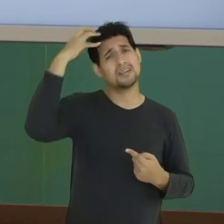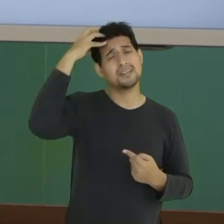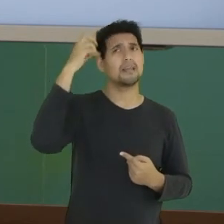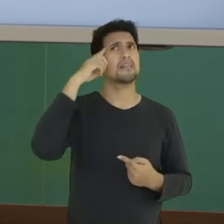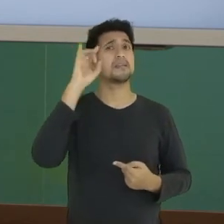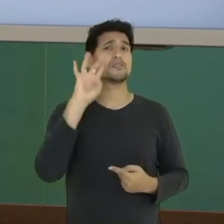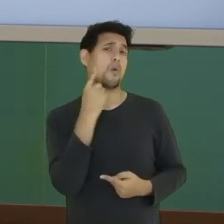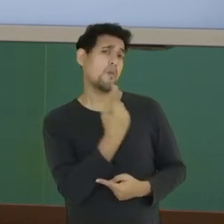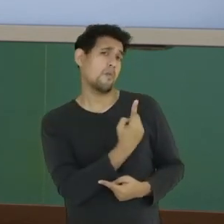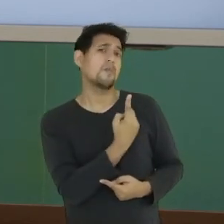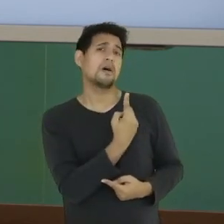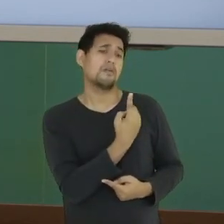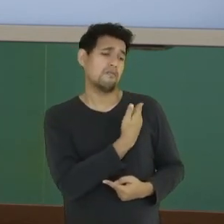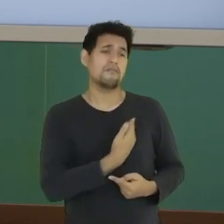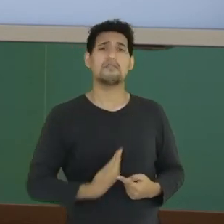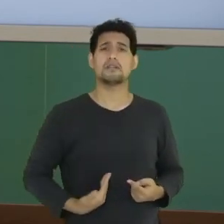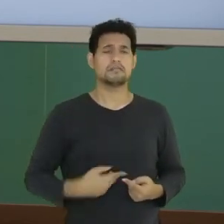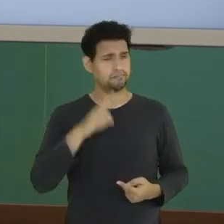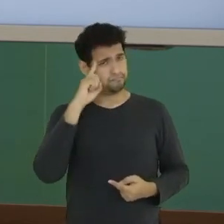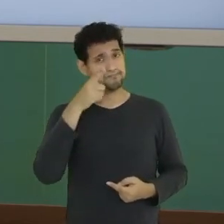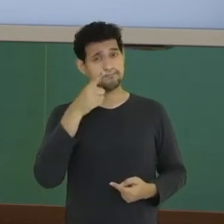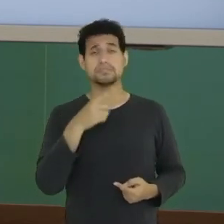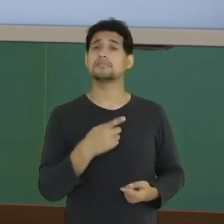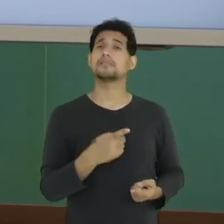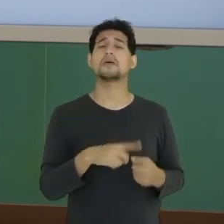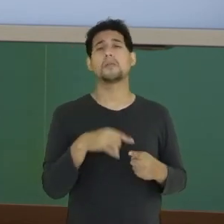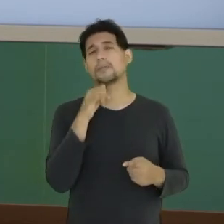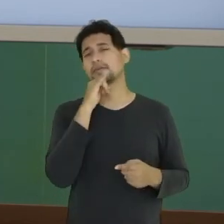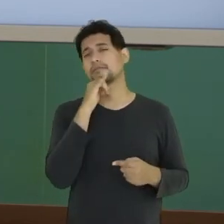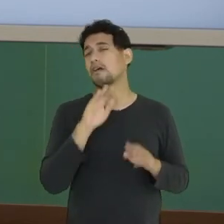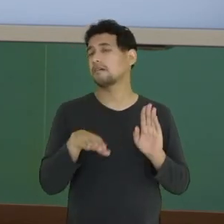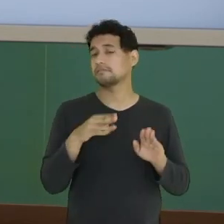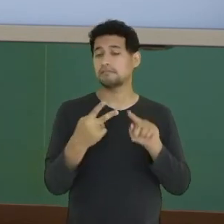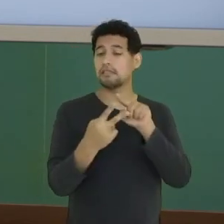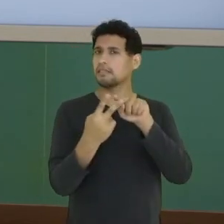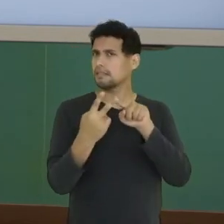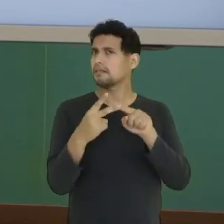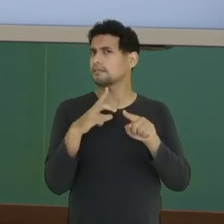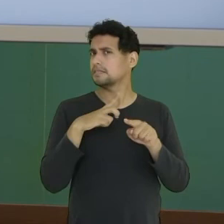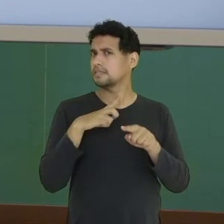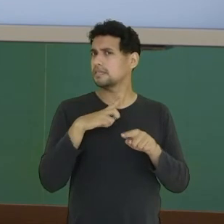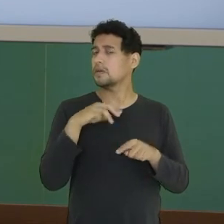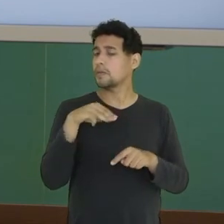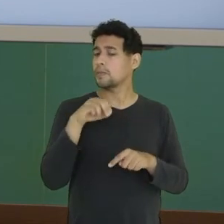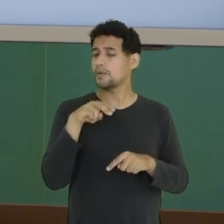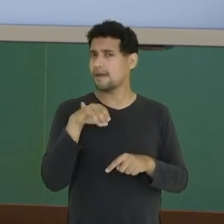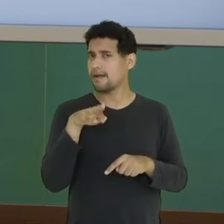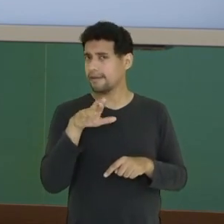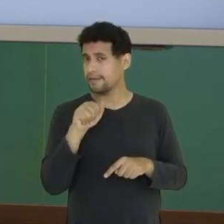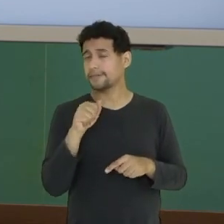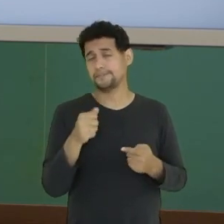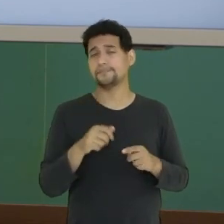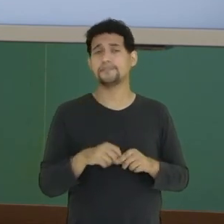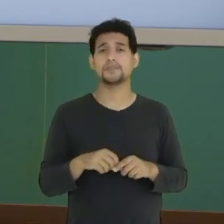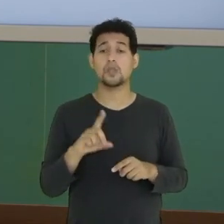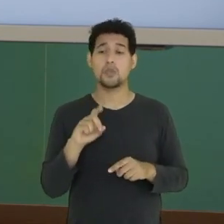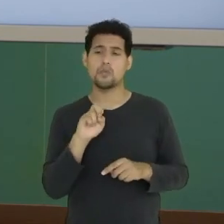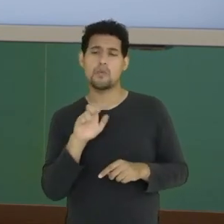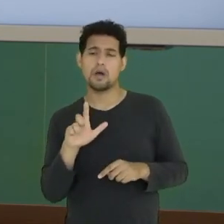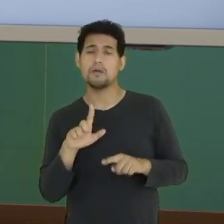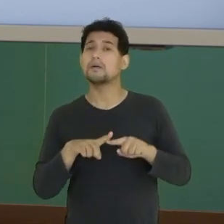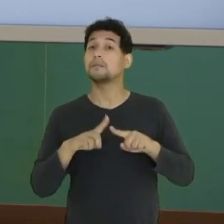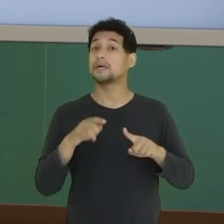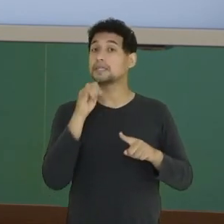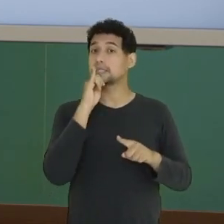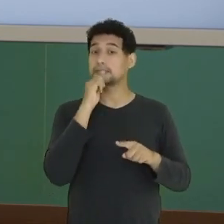de um governante só, né? Então, mas às vezes encontramos como monarquia dual. Esparta era